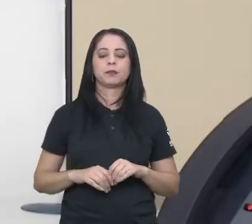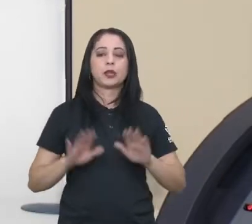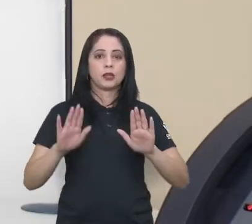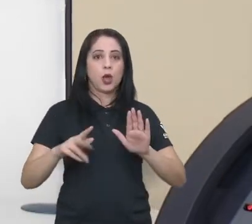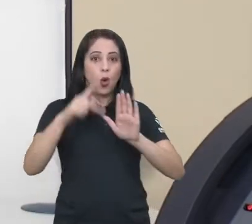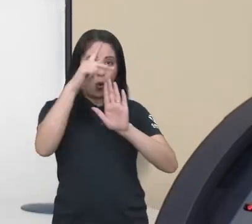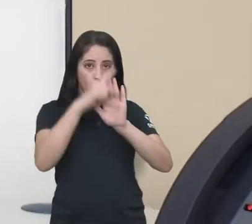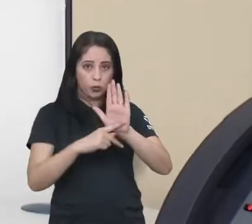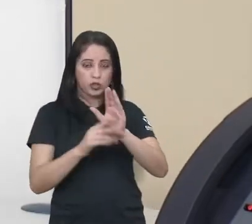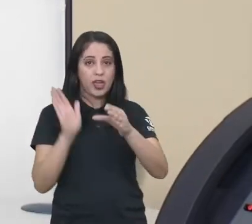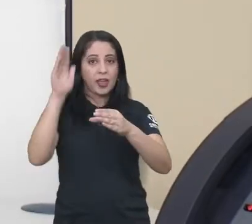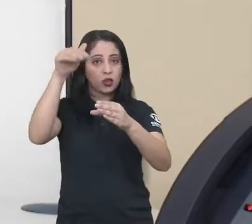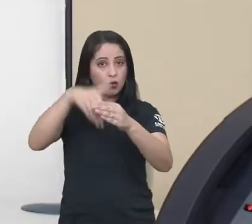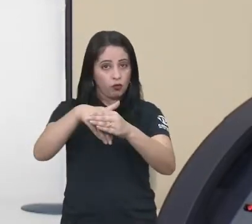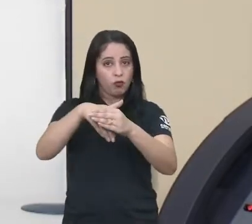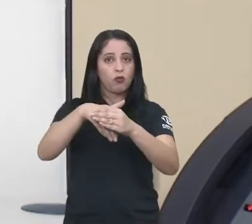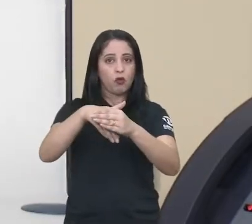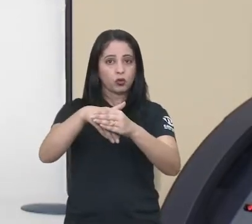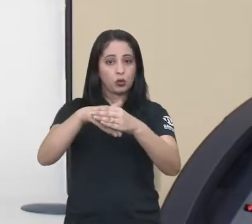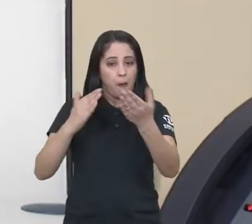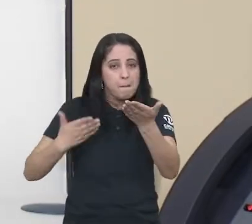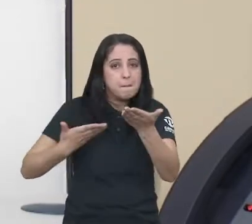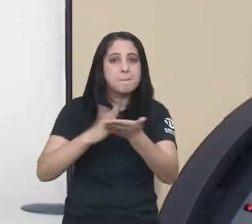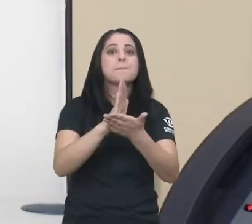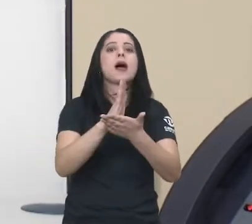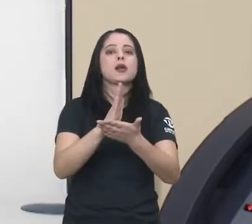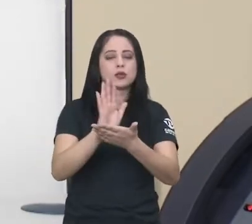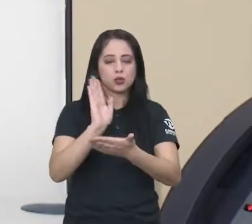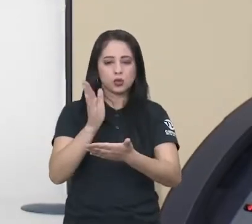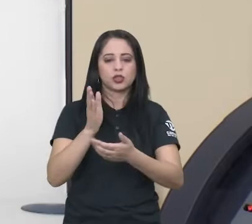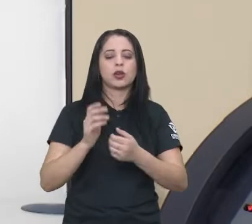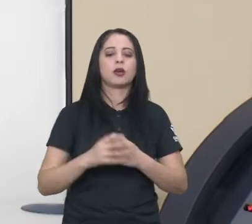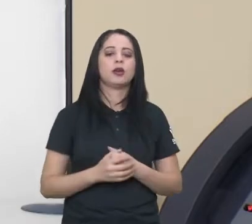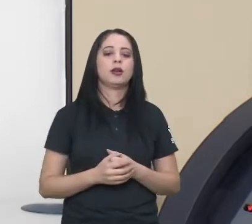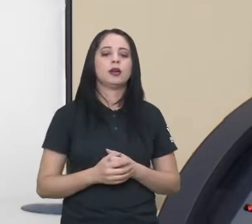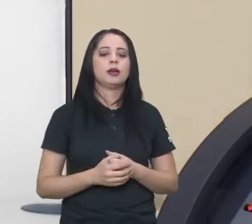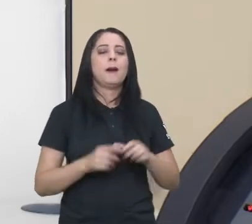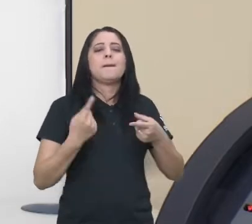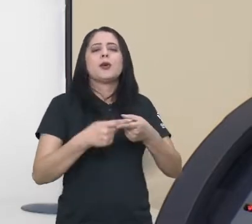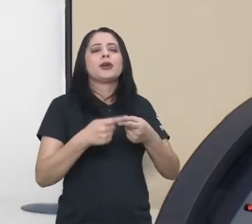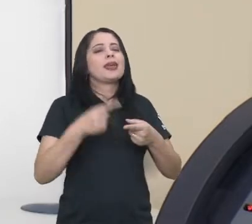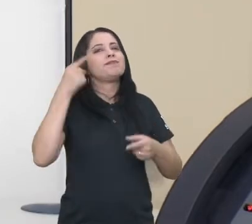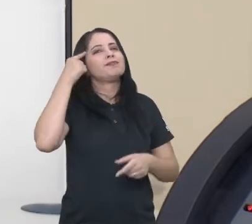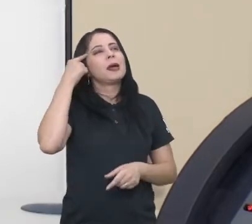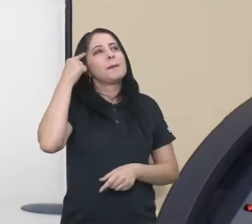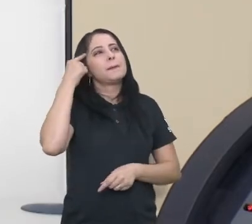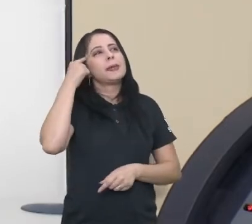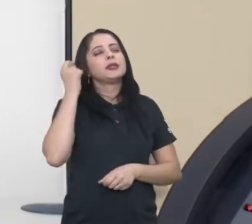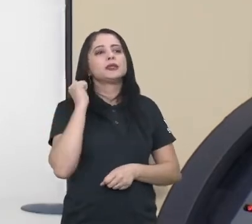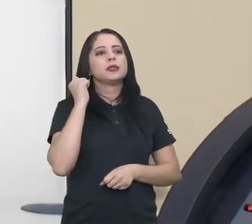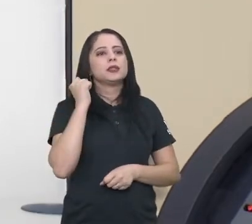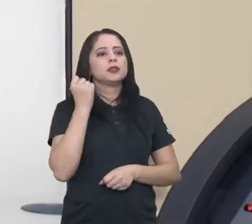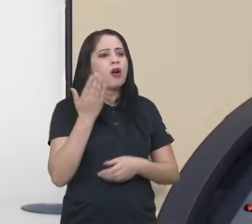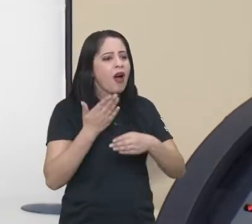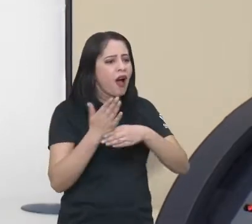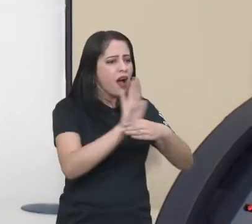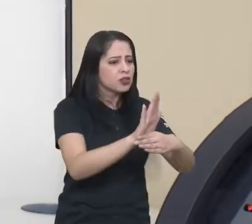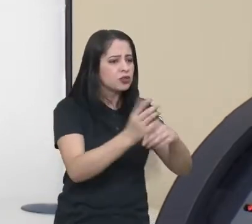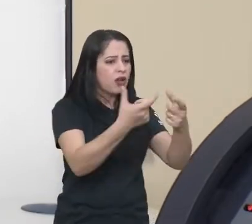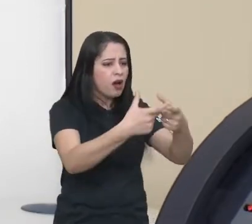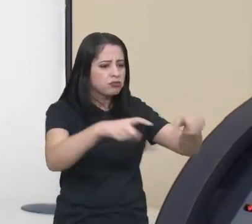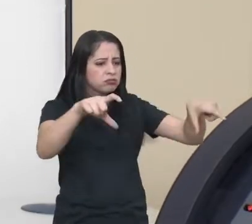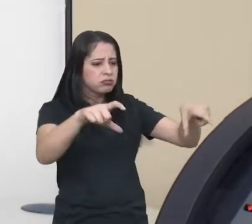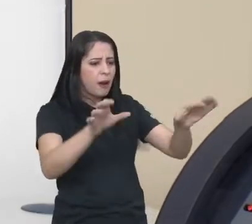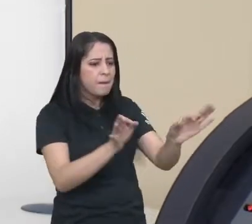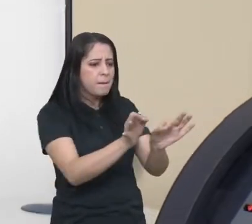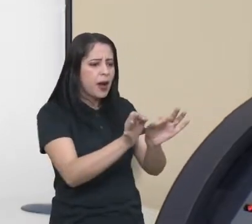foi, votado por unanimidade aqui na casa, um projeto Adote um Campo, no pensamento de ajudar os